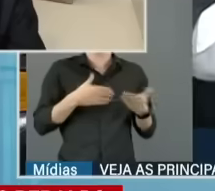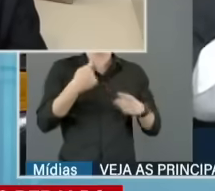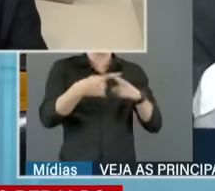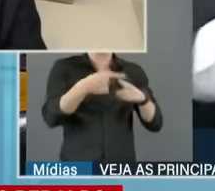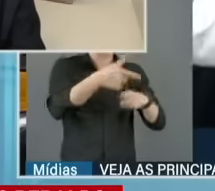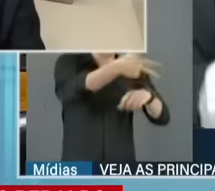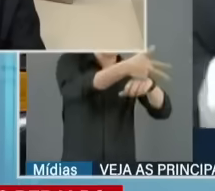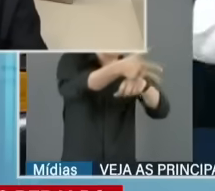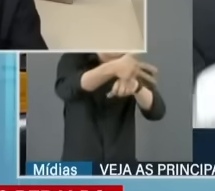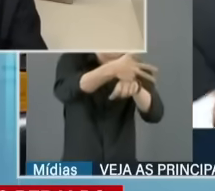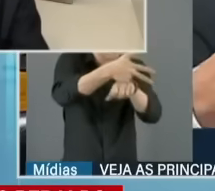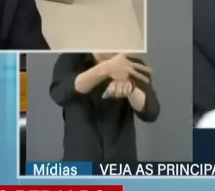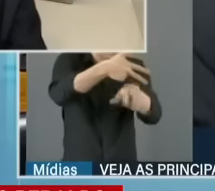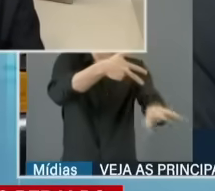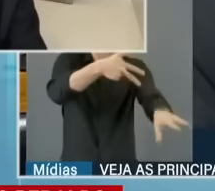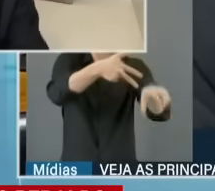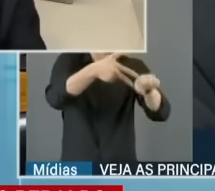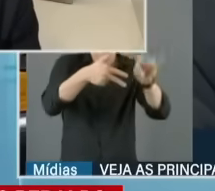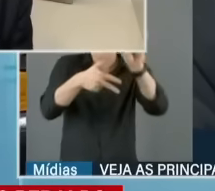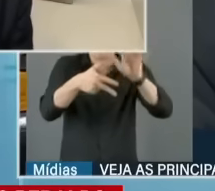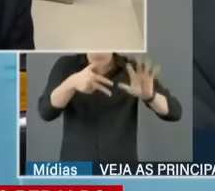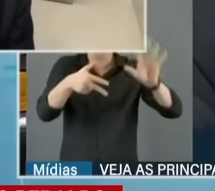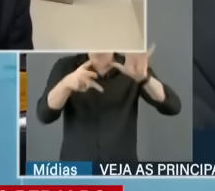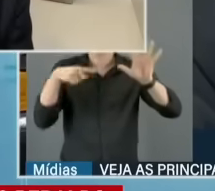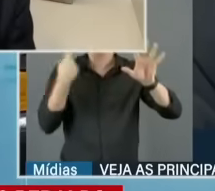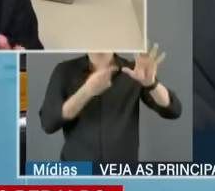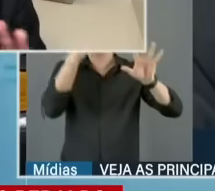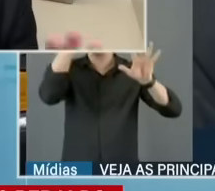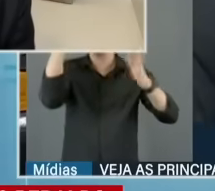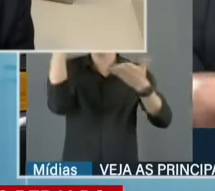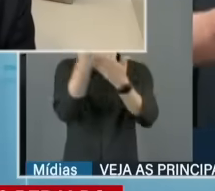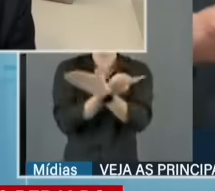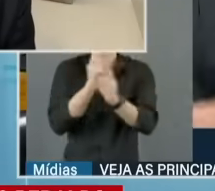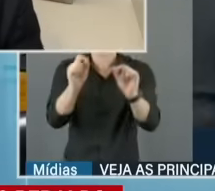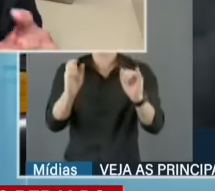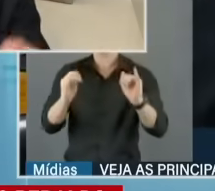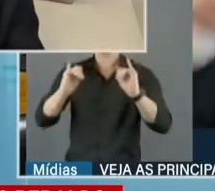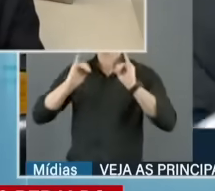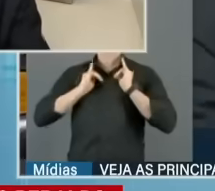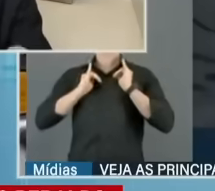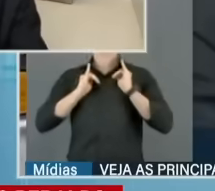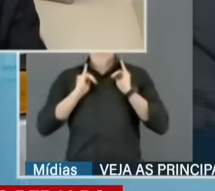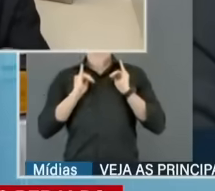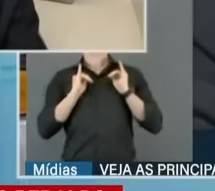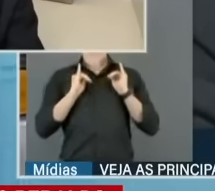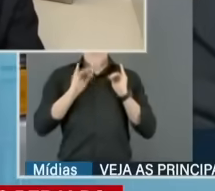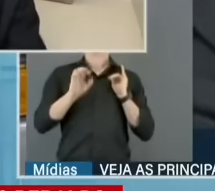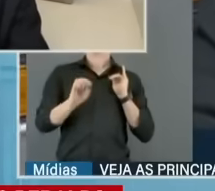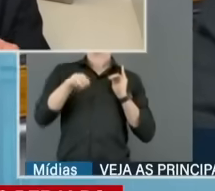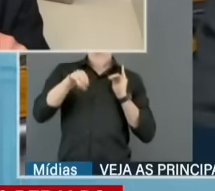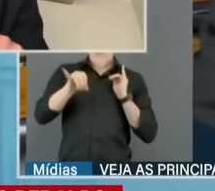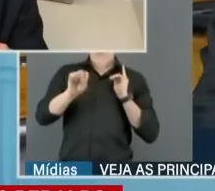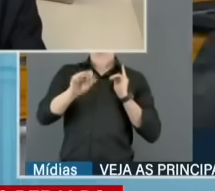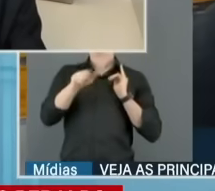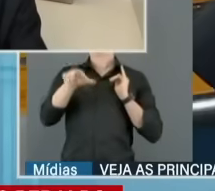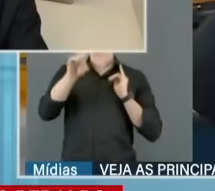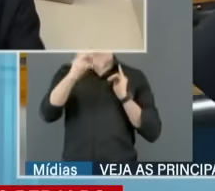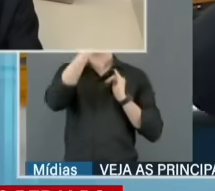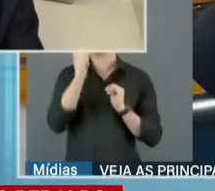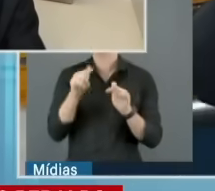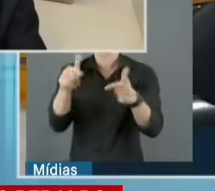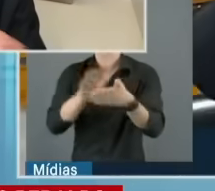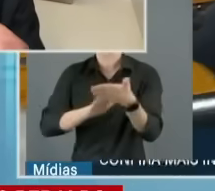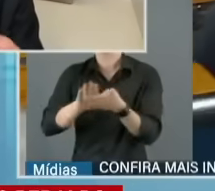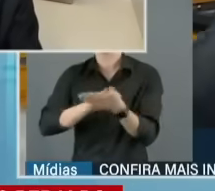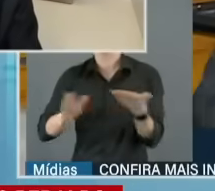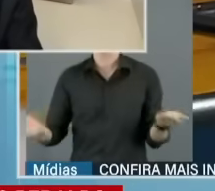foi motivada por algum motivo que ainda não está claro. Posso até imaginar o que é, mas a CPMI precisa chegar aos motivos, às